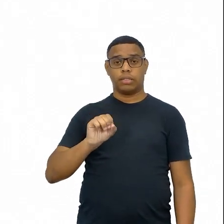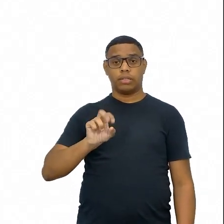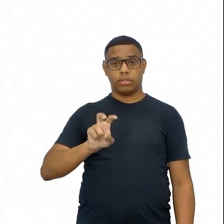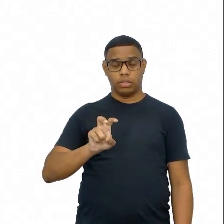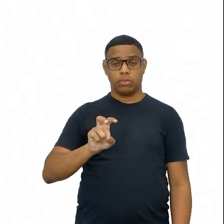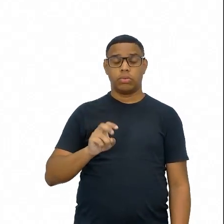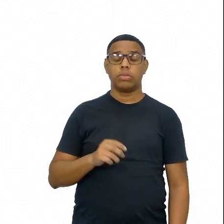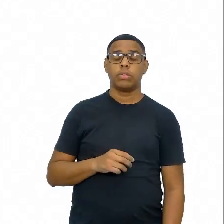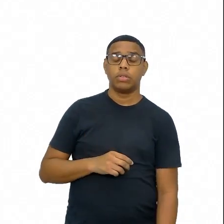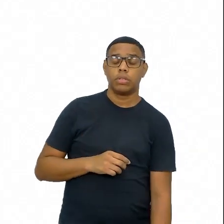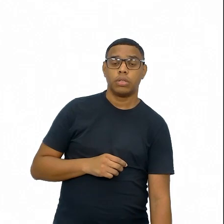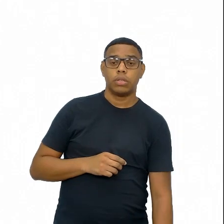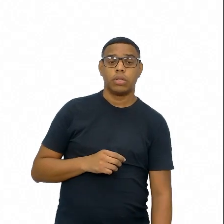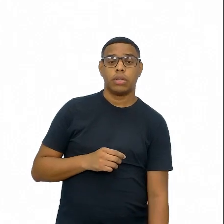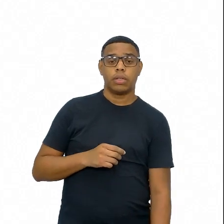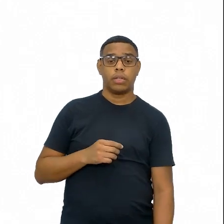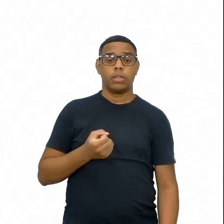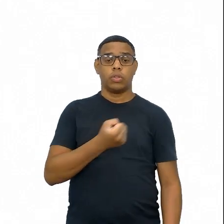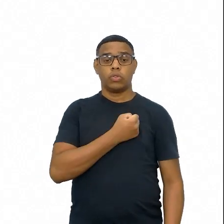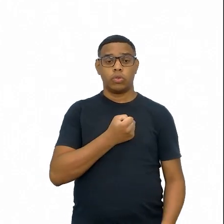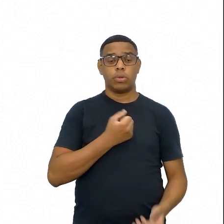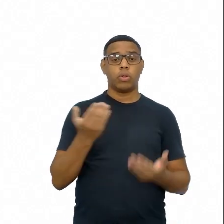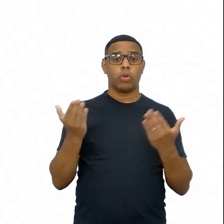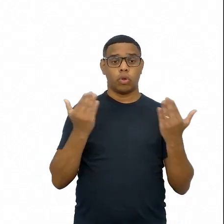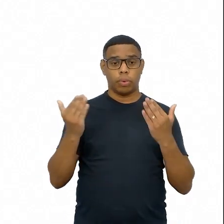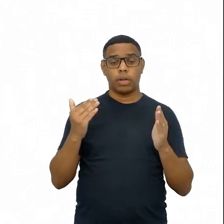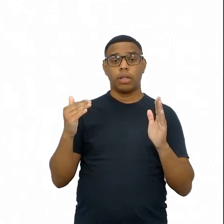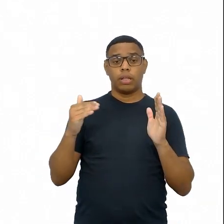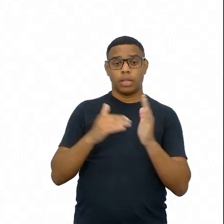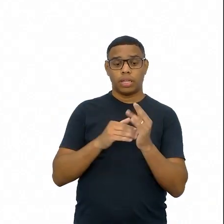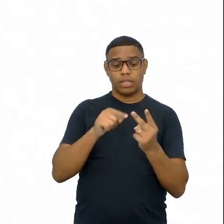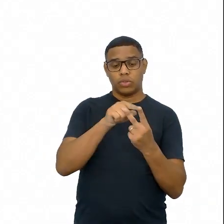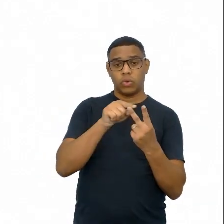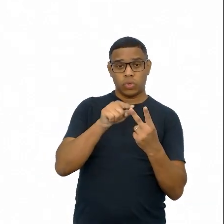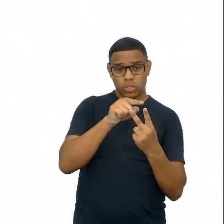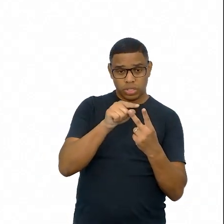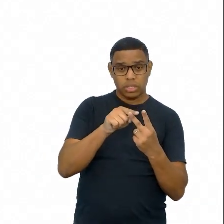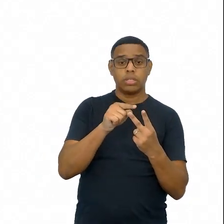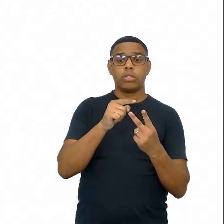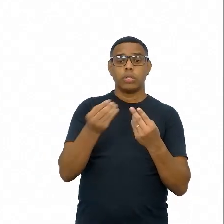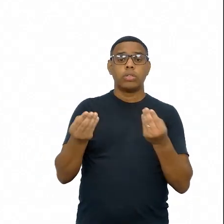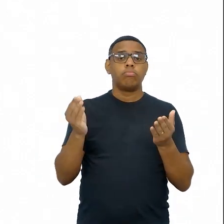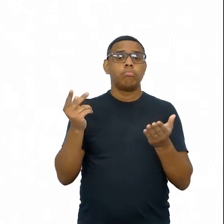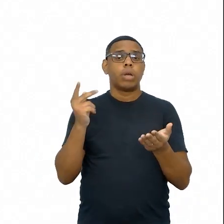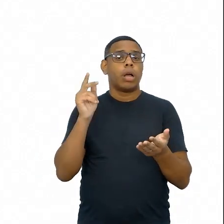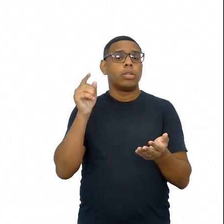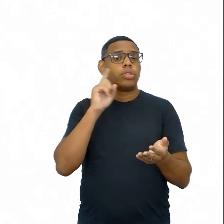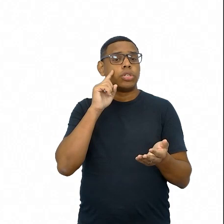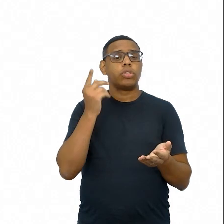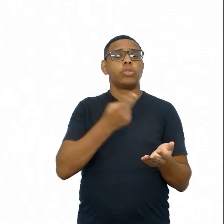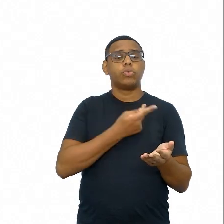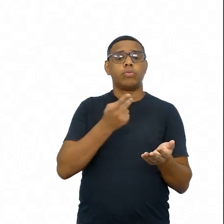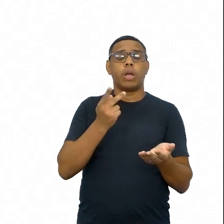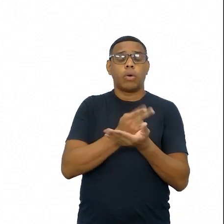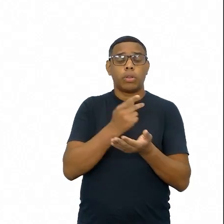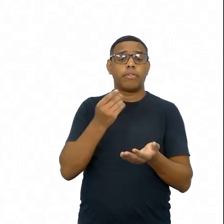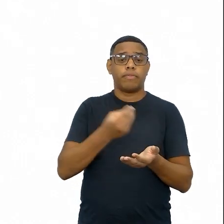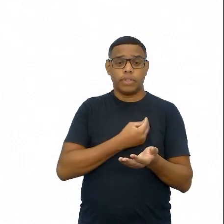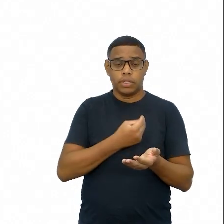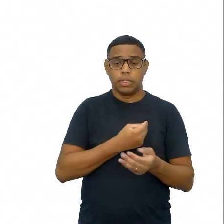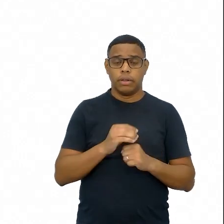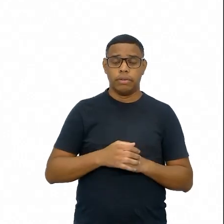EF02MA05, que é comparar números naturais de até 2 ordens em situações cotidianas com ou